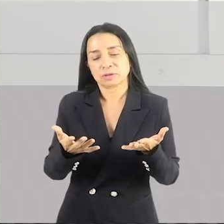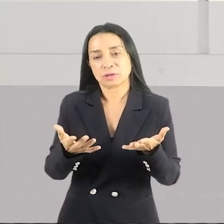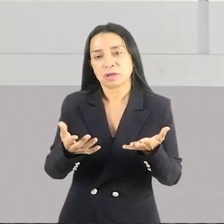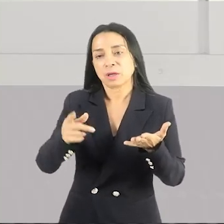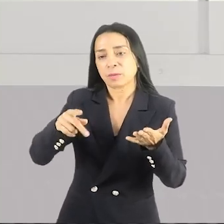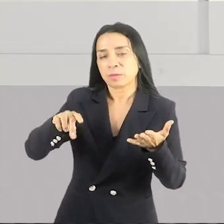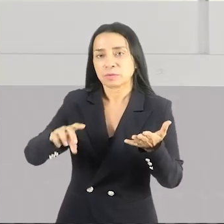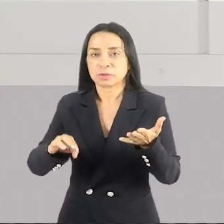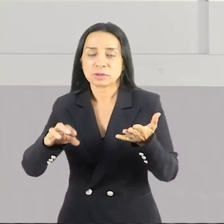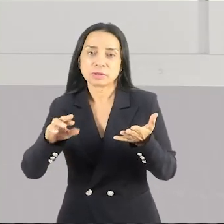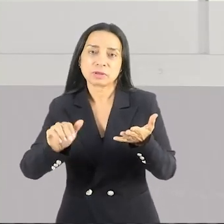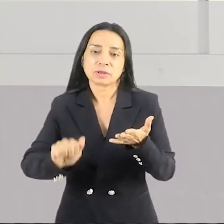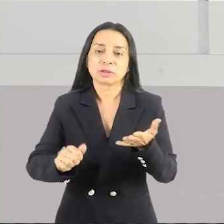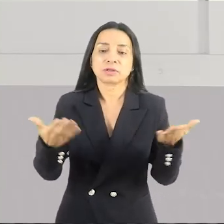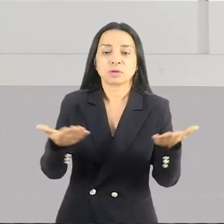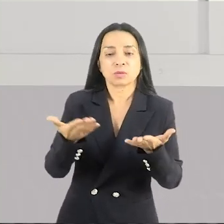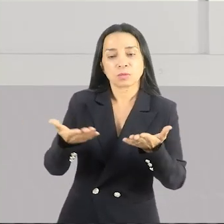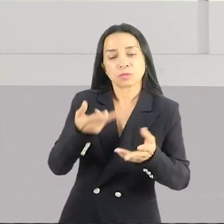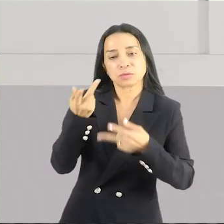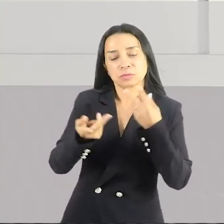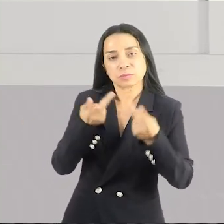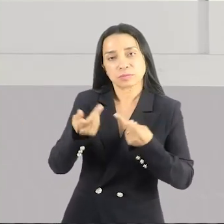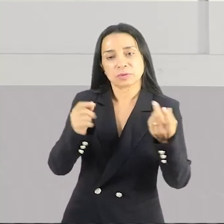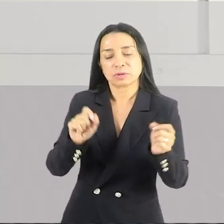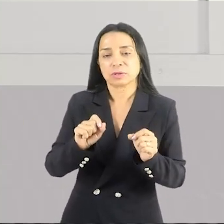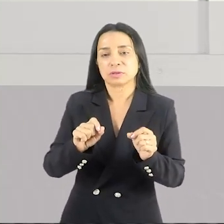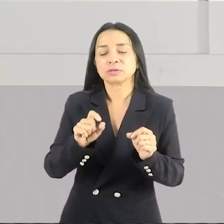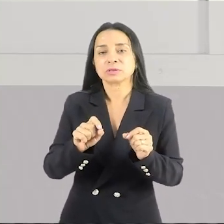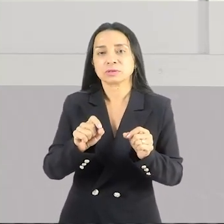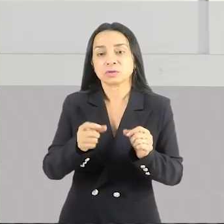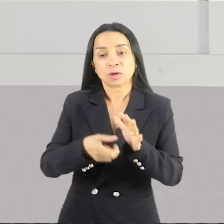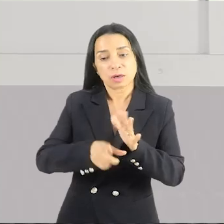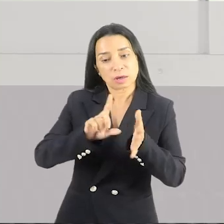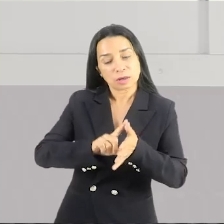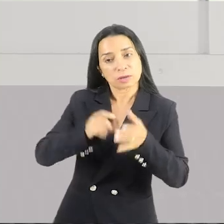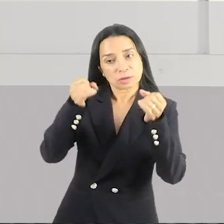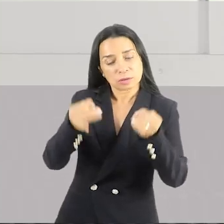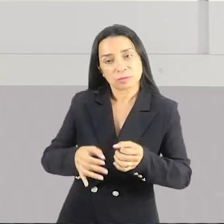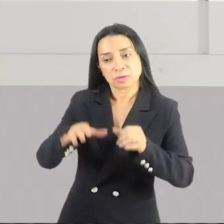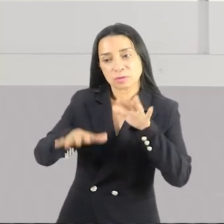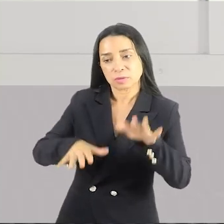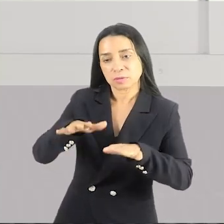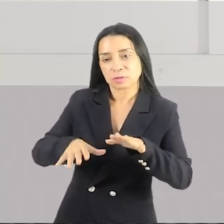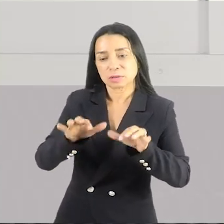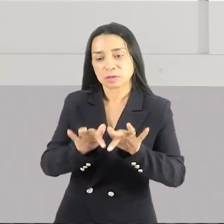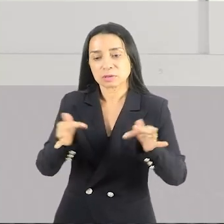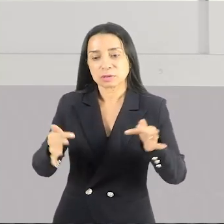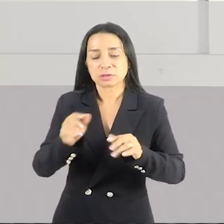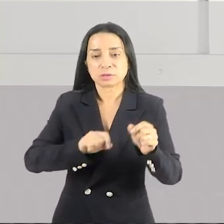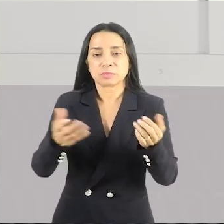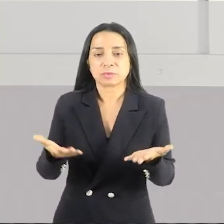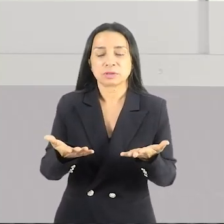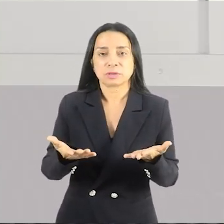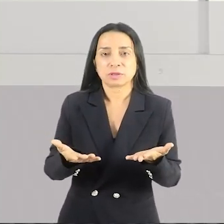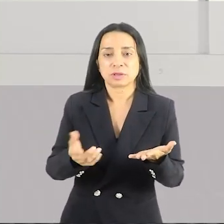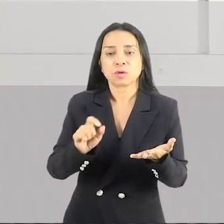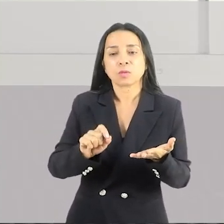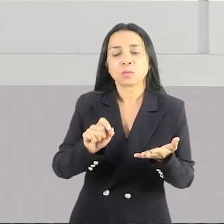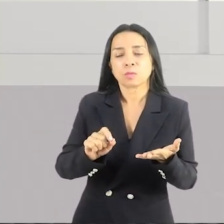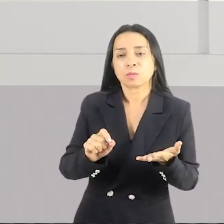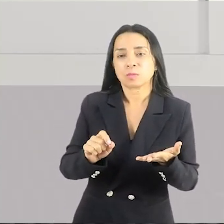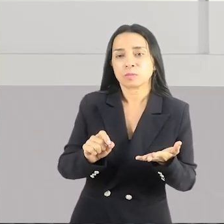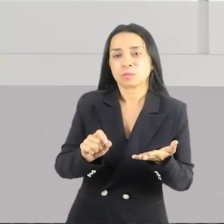e agora vamos falar de média aritmética ponderada. A média aritmética ponderada é aquela que apresenta um peso,